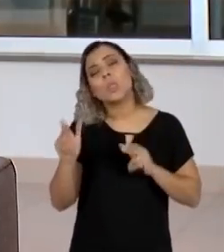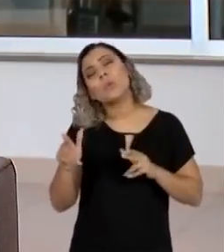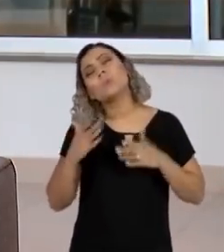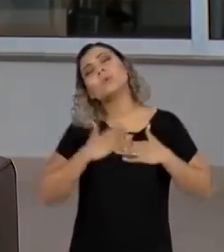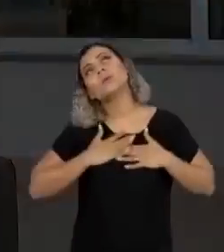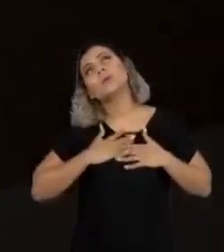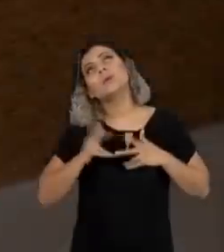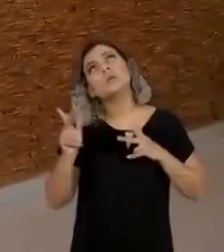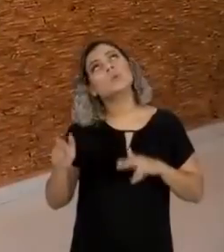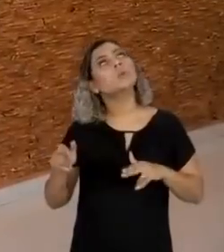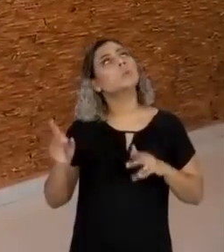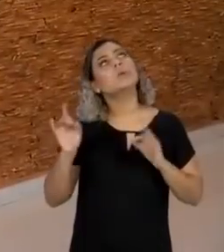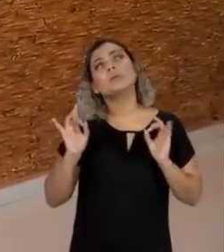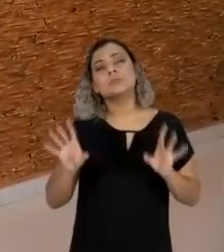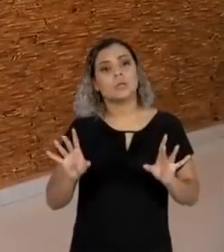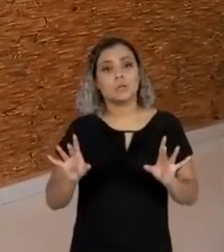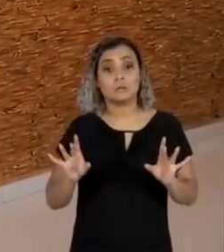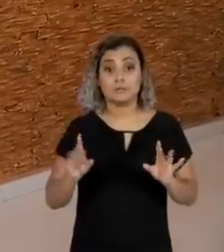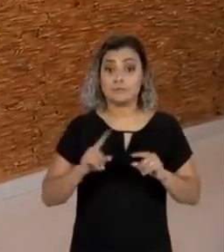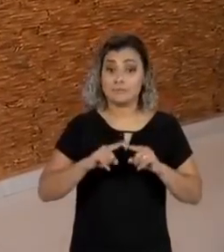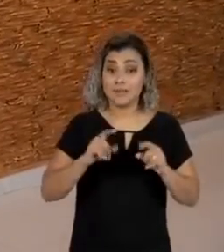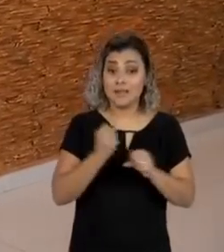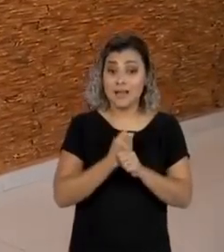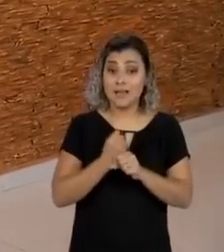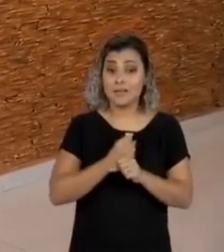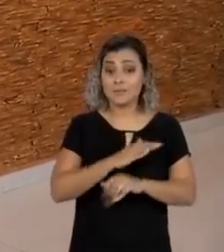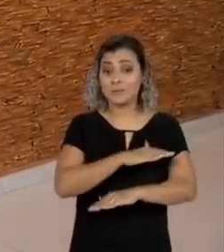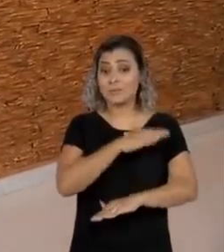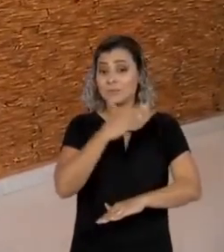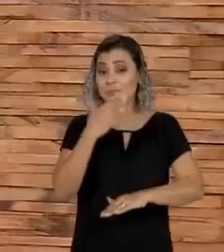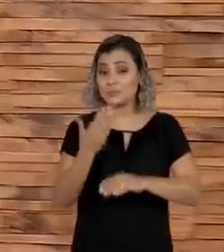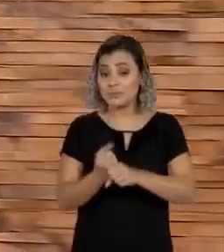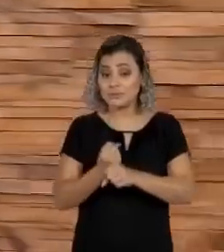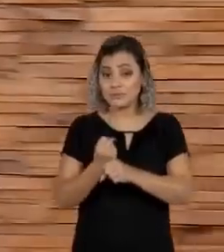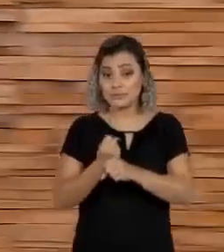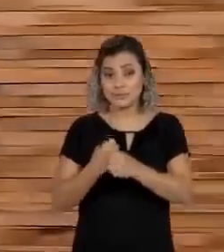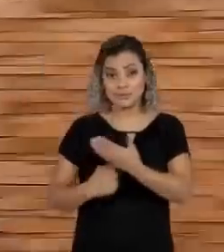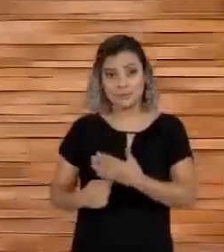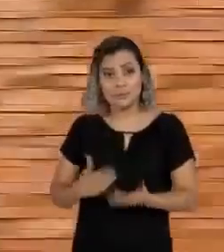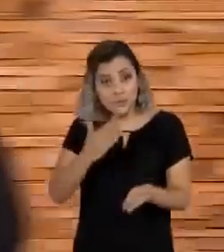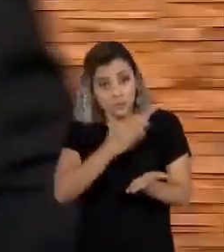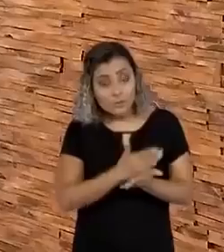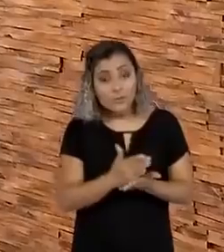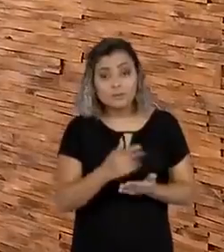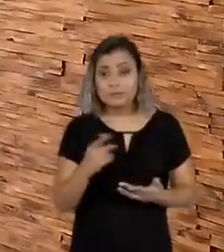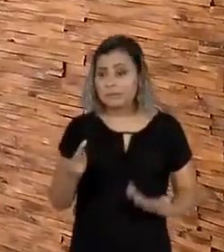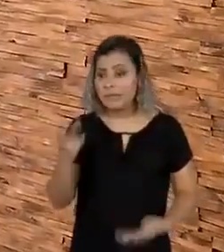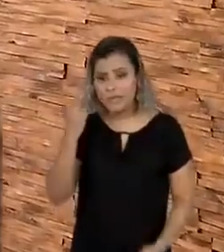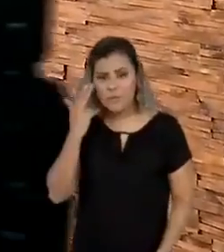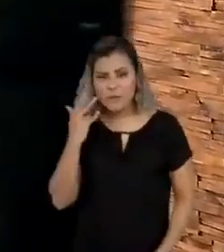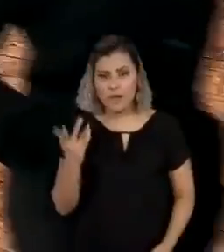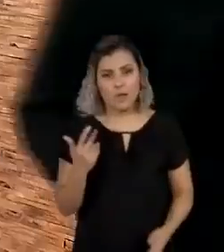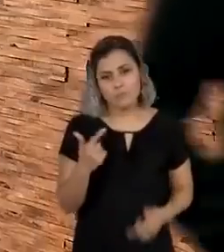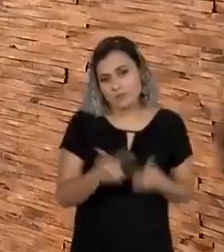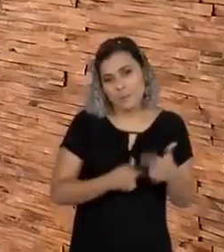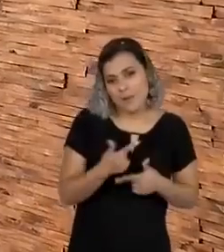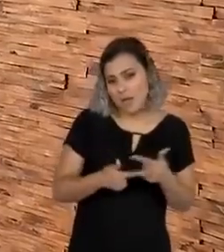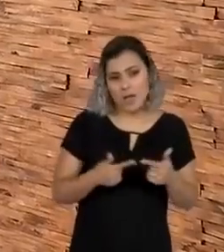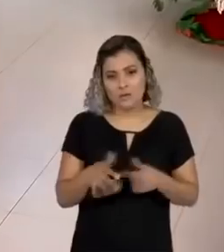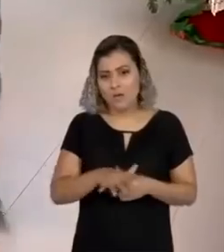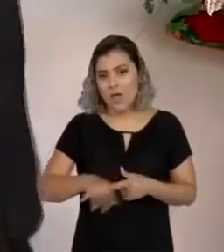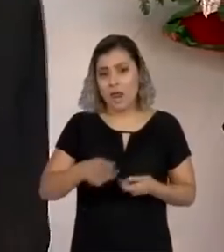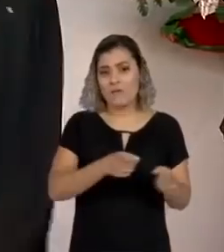você quer se esconder. Foi assim durante muitos anos que a Luana se sentia. No começo, achava que era normal por causa do trabalho na